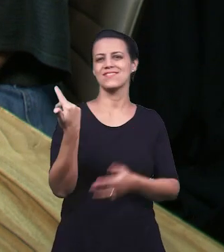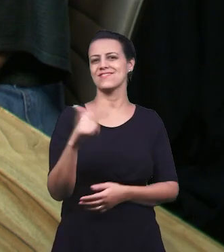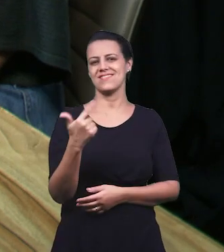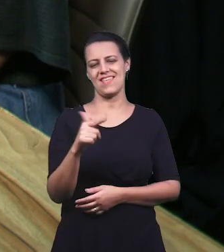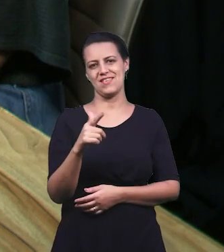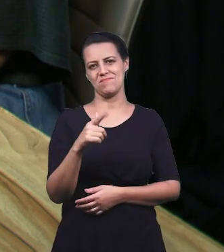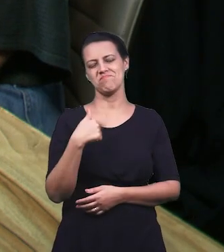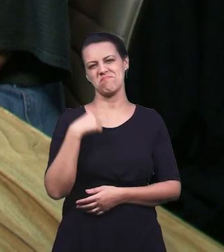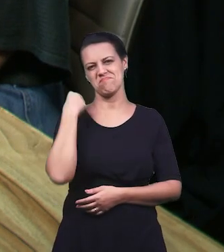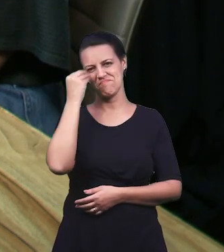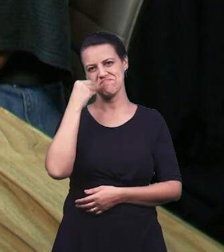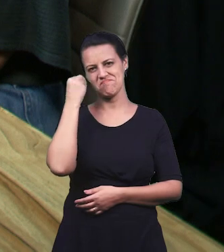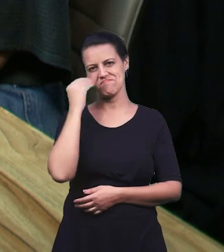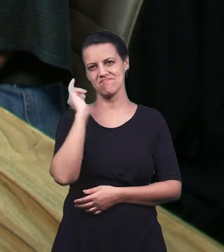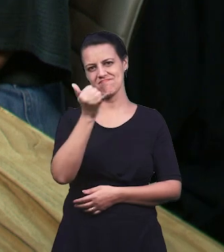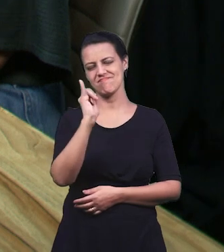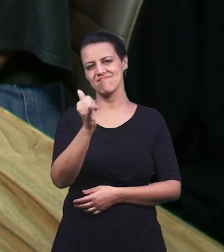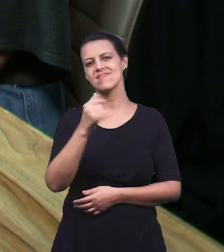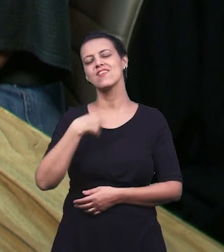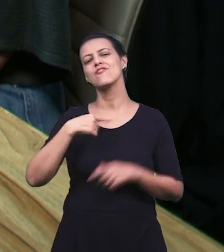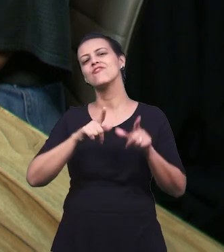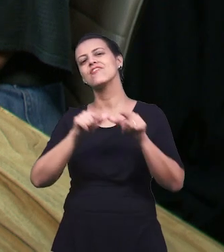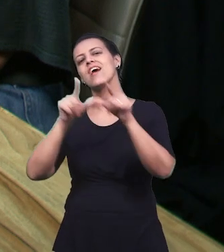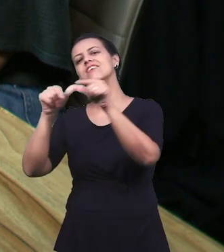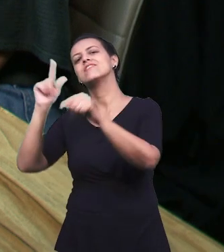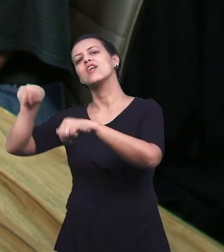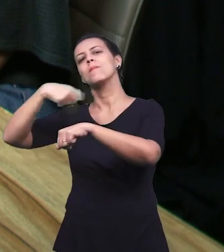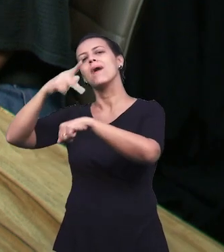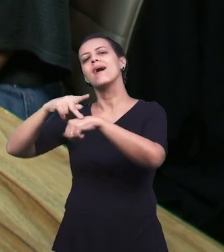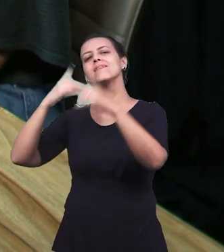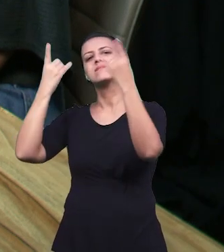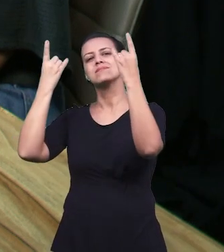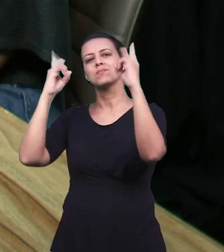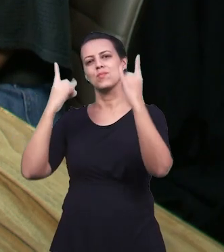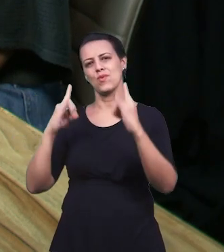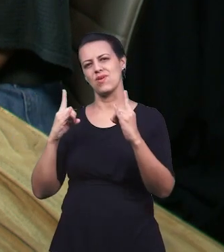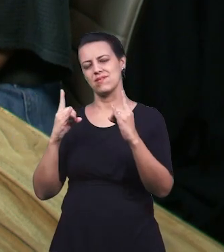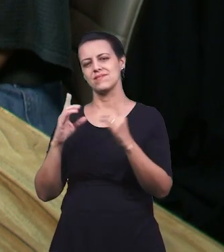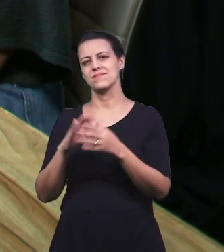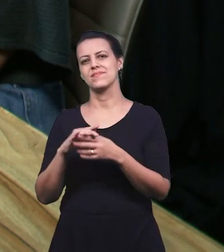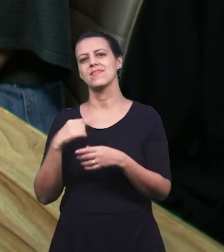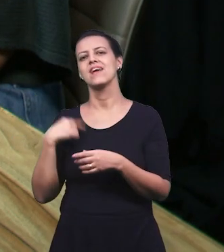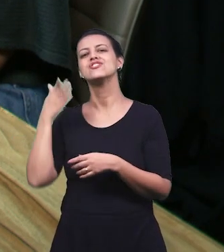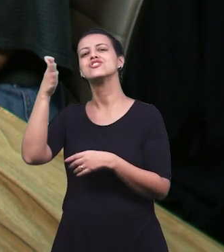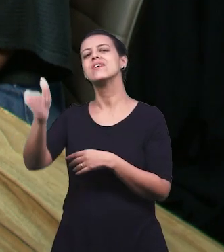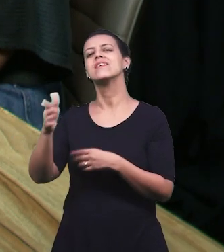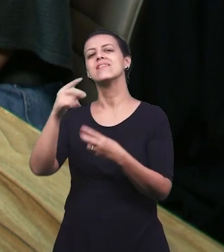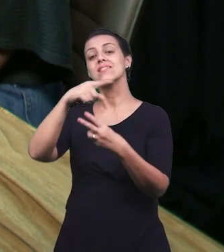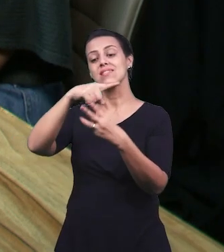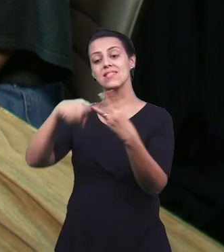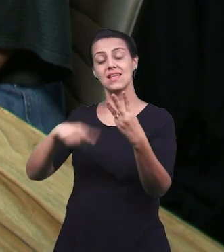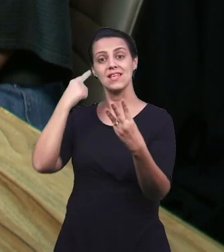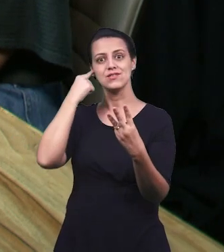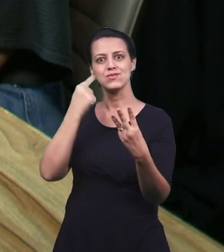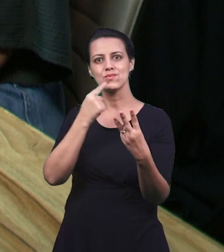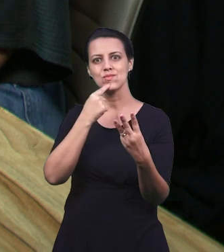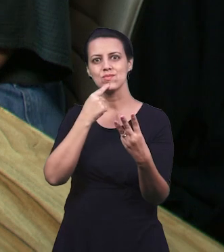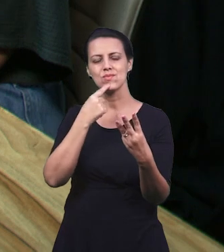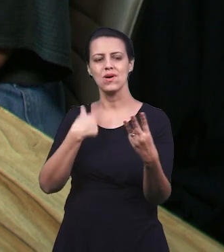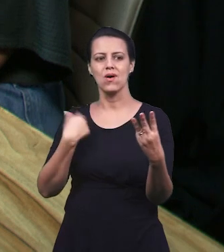Bolívia, aí fomos viajar para Bolívia, fazer evangelização na Bolívia. Cheguei lá, tinha 3 surdos. E eu